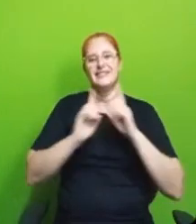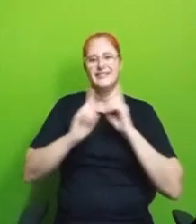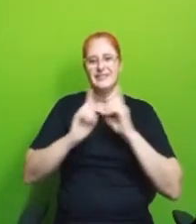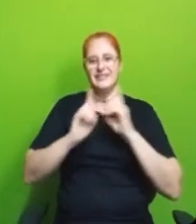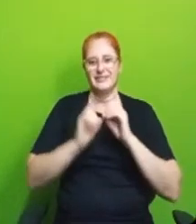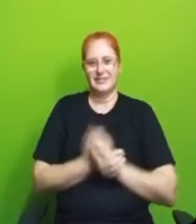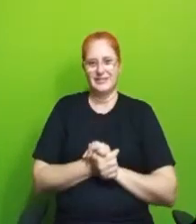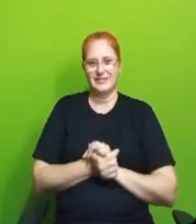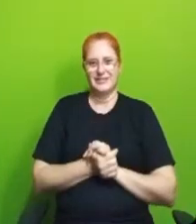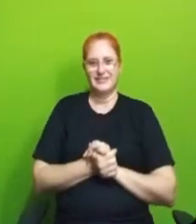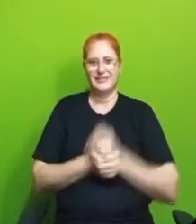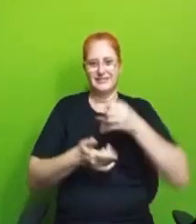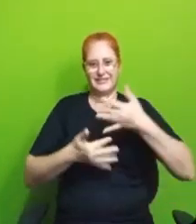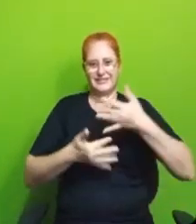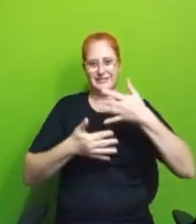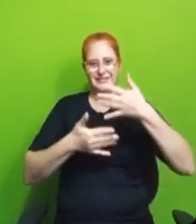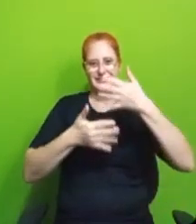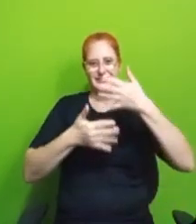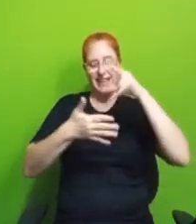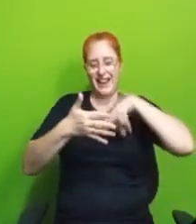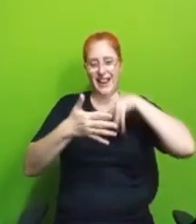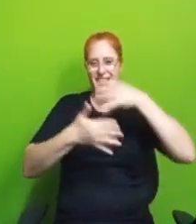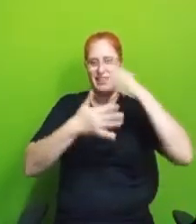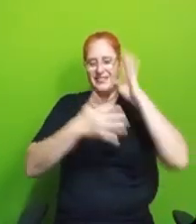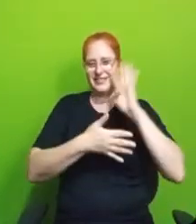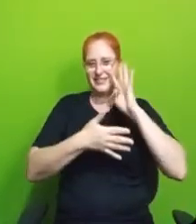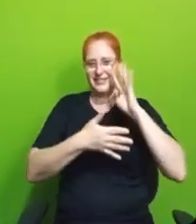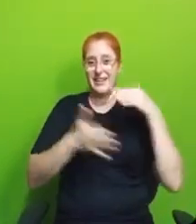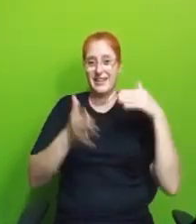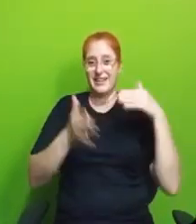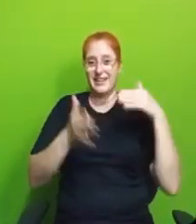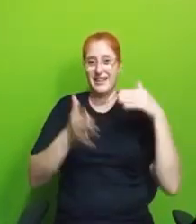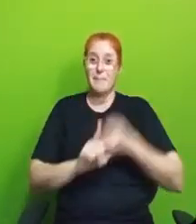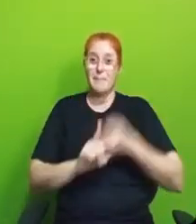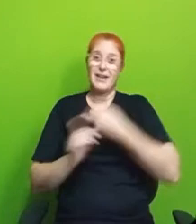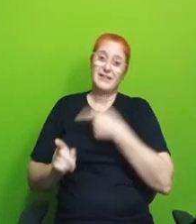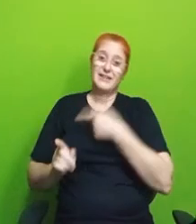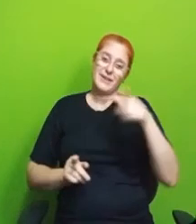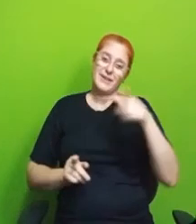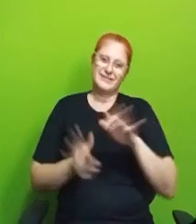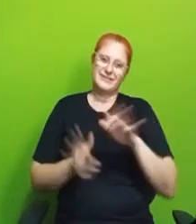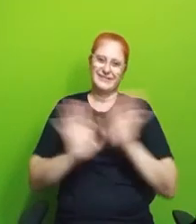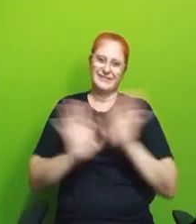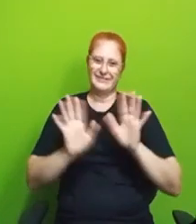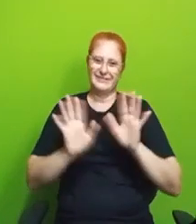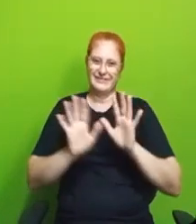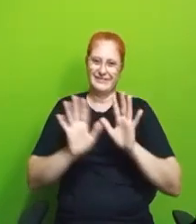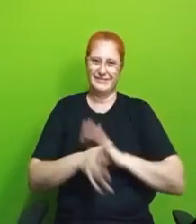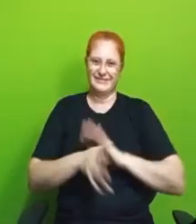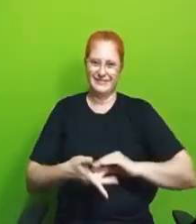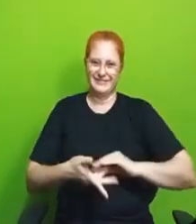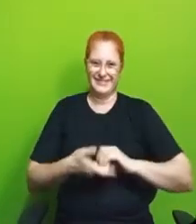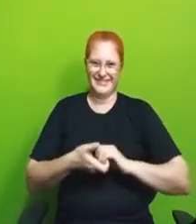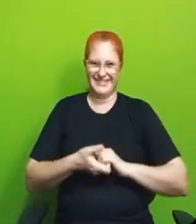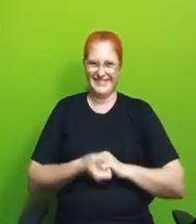comentários de vocês. E até o mês que vem. Tchau, tchau.